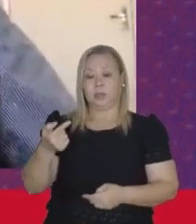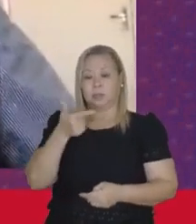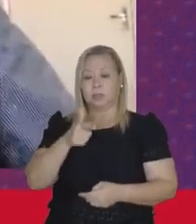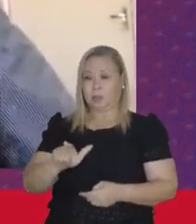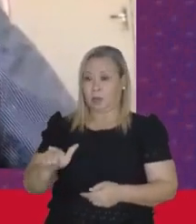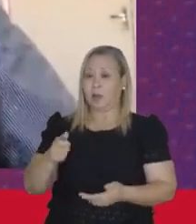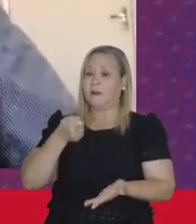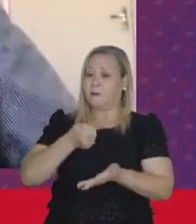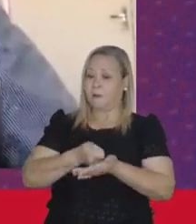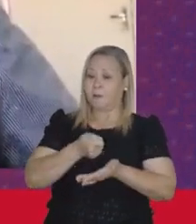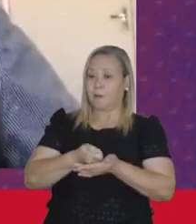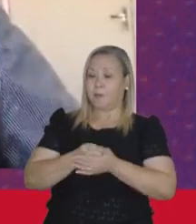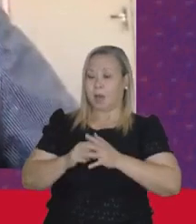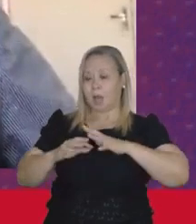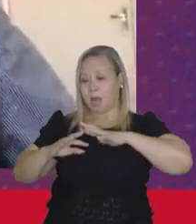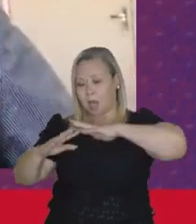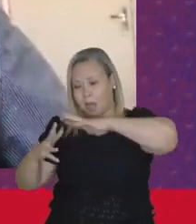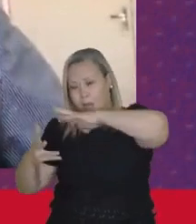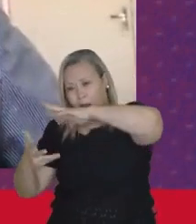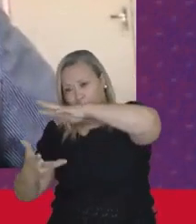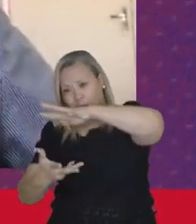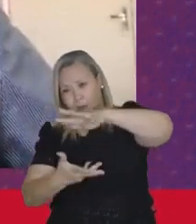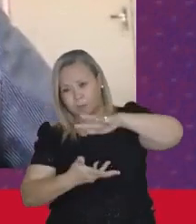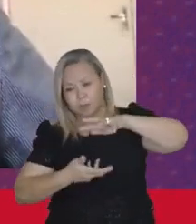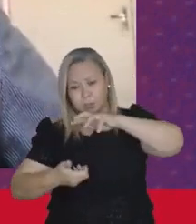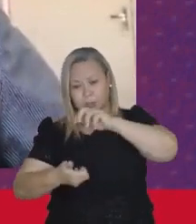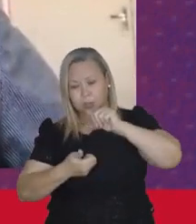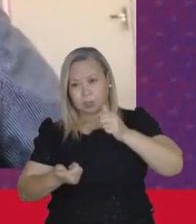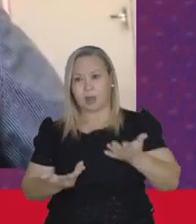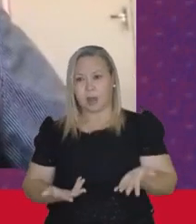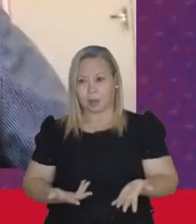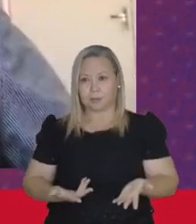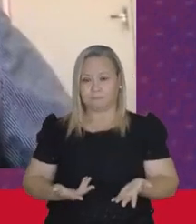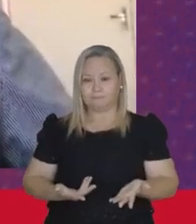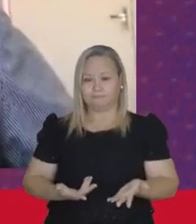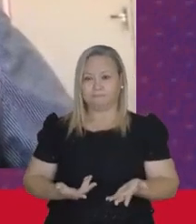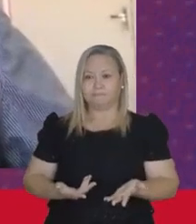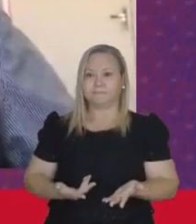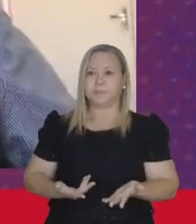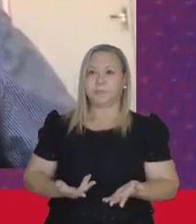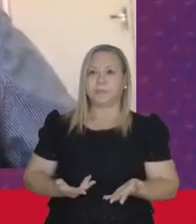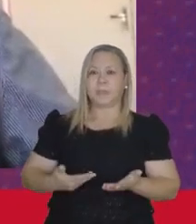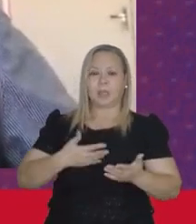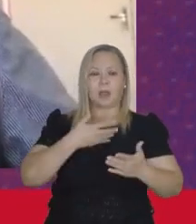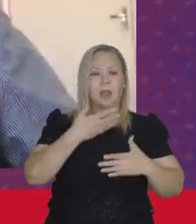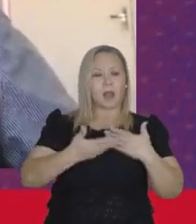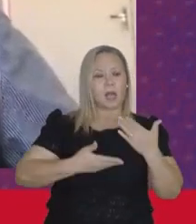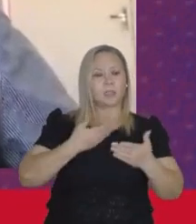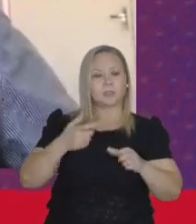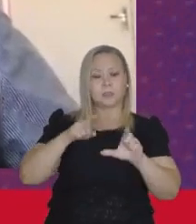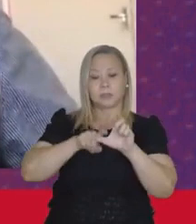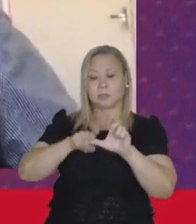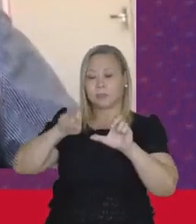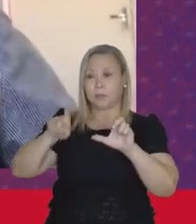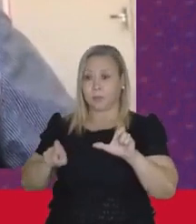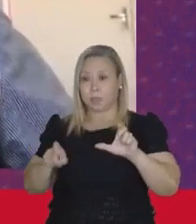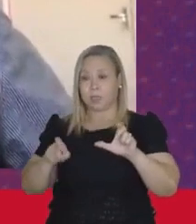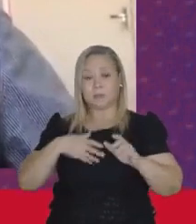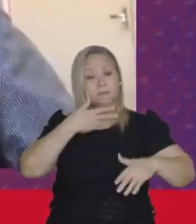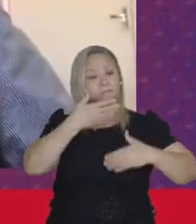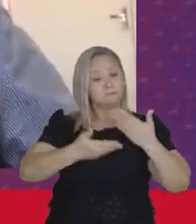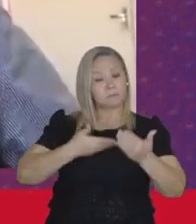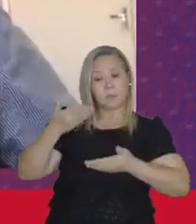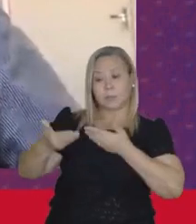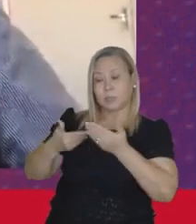reafirmaram a universalidade, a indivisibilidade, a interdependência e a